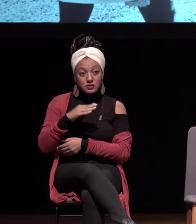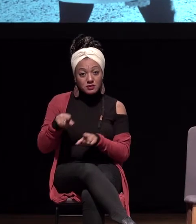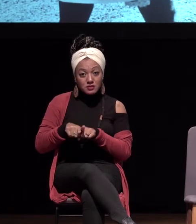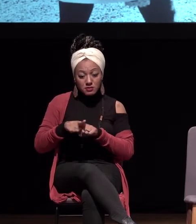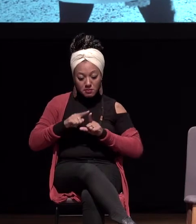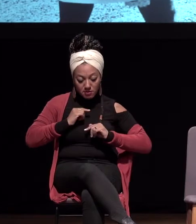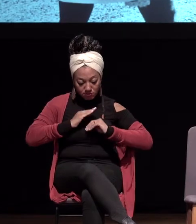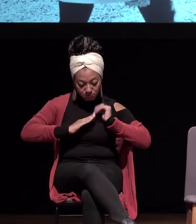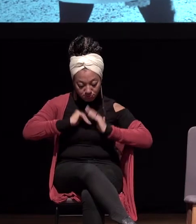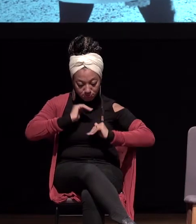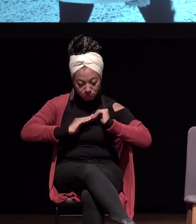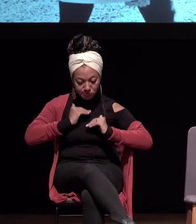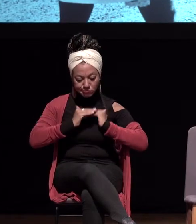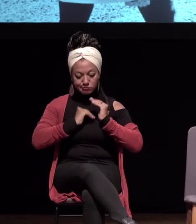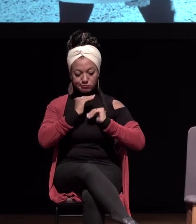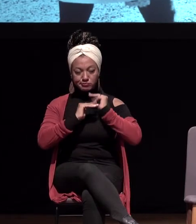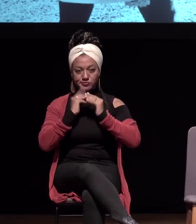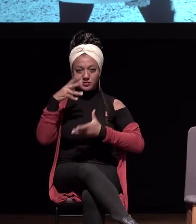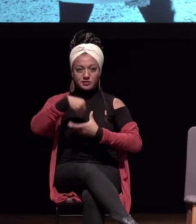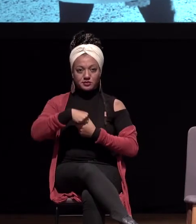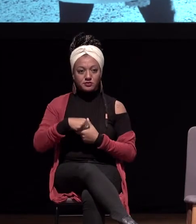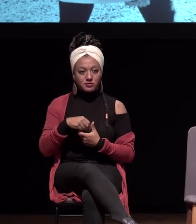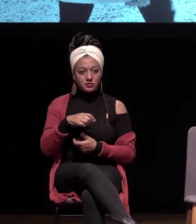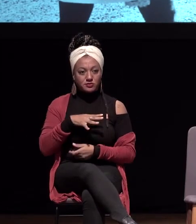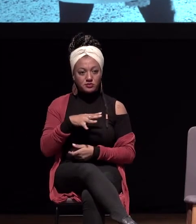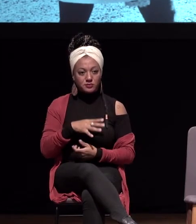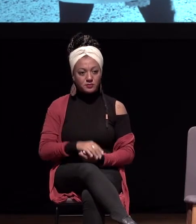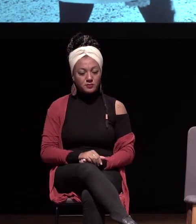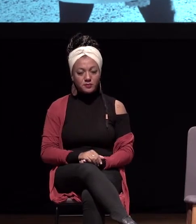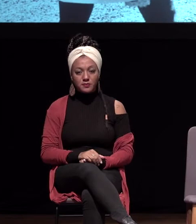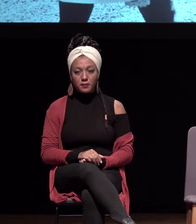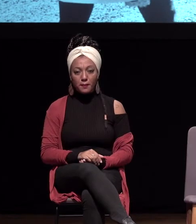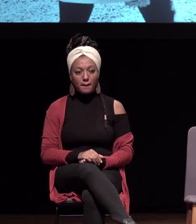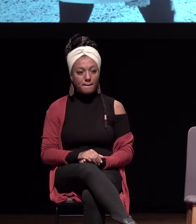cidade. Bom, próxima pergunta aqui.